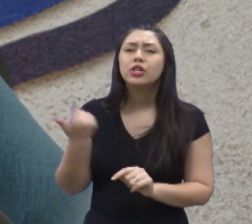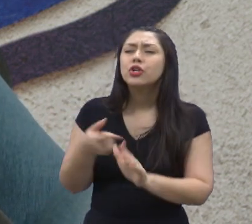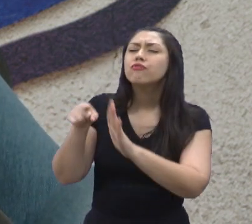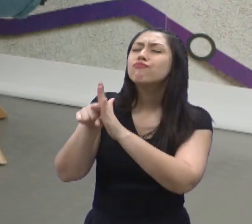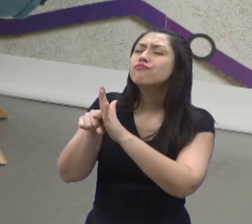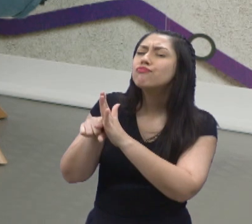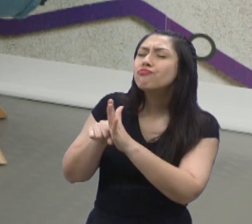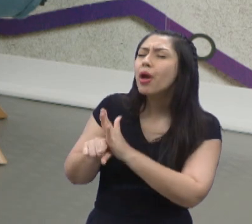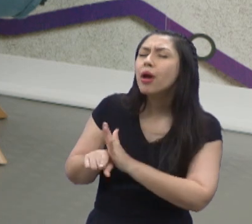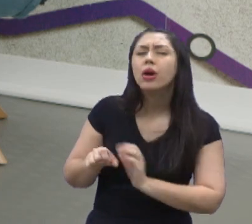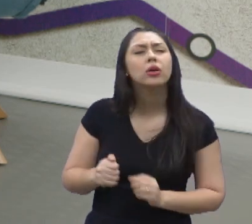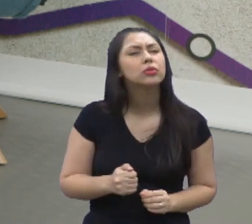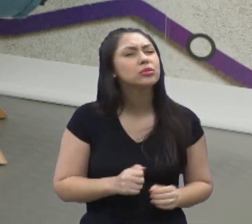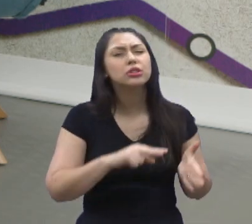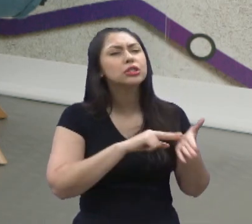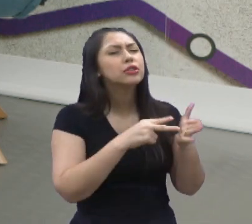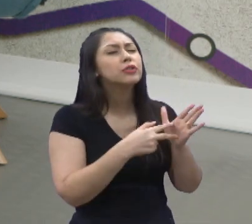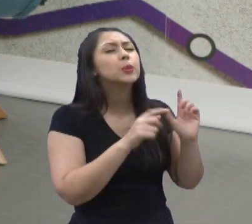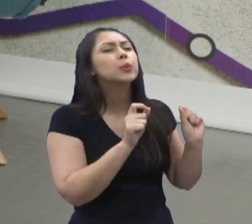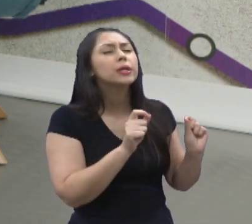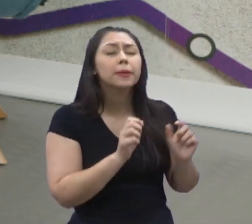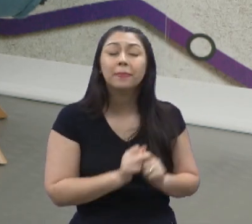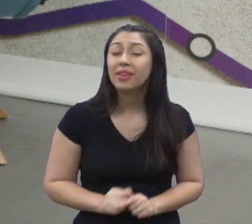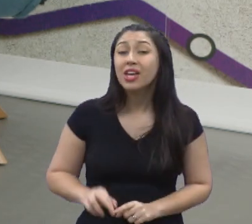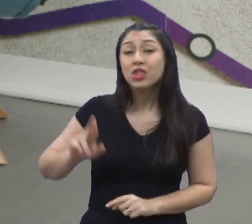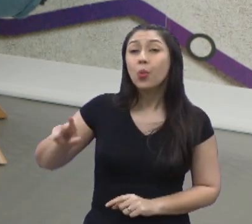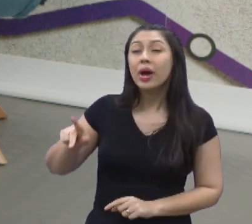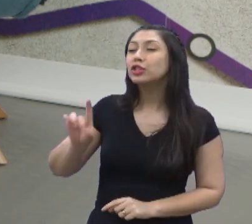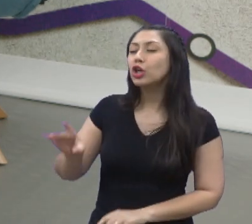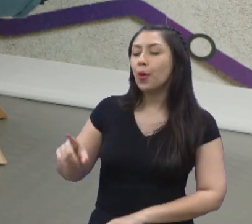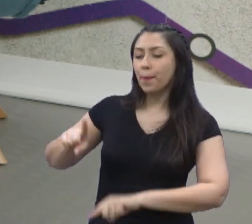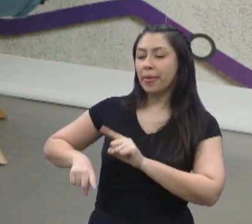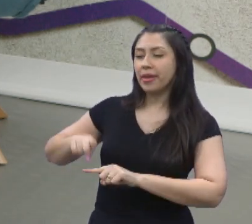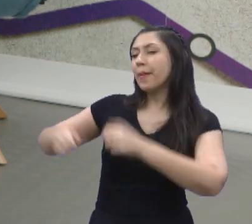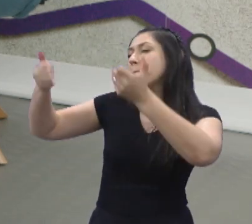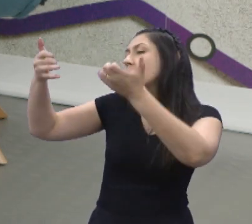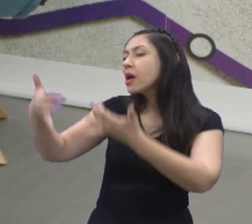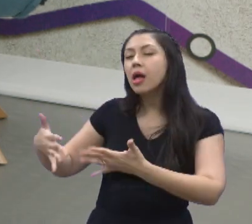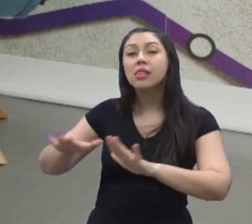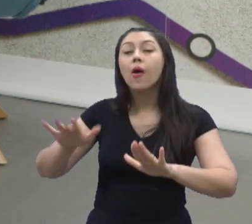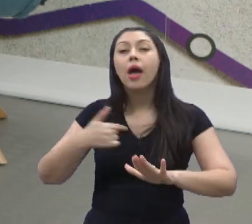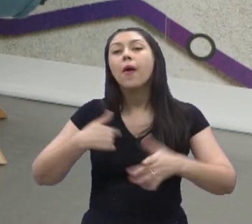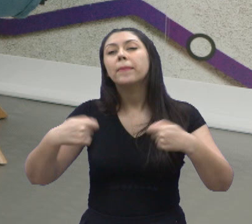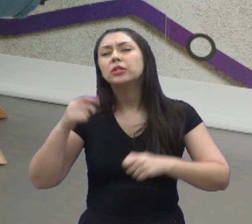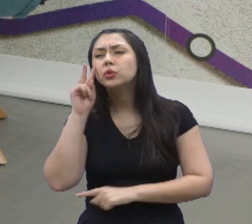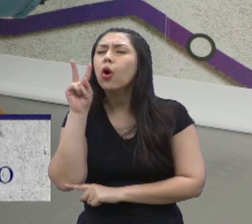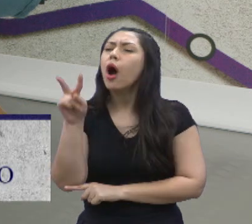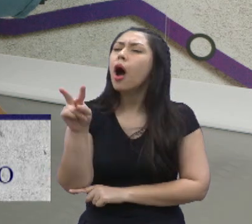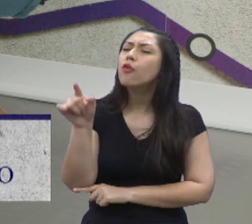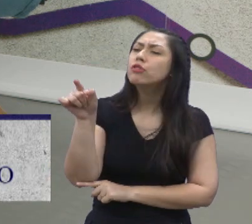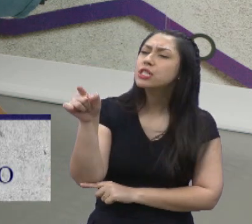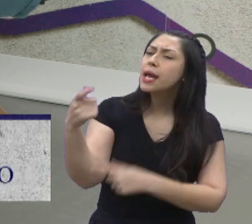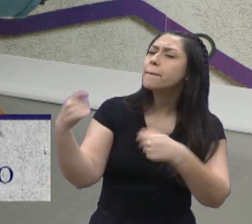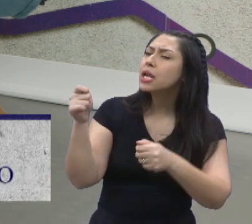só um vendedor. Consultiva? Isso. Não é só o vendedor que explica o produto agora. Eu preciso entender o que você precisa primeiro. A partir do que